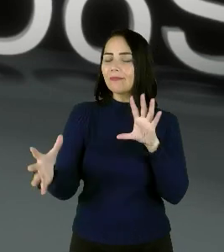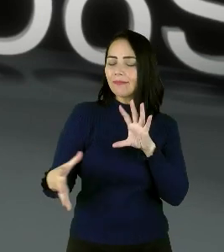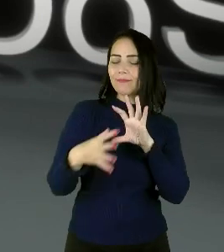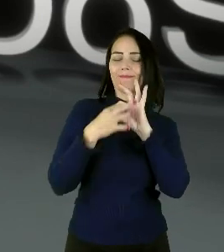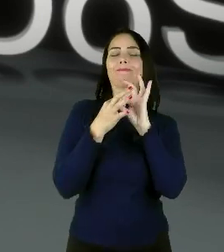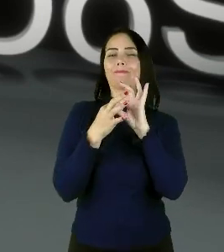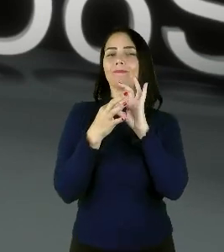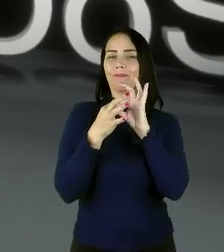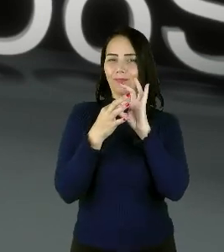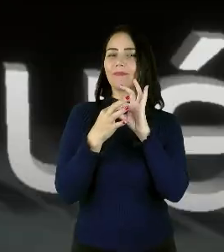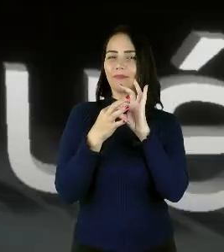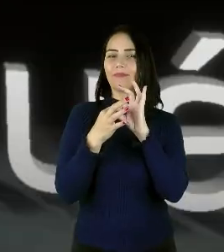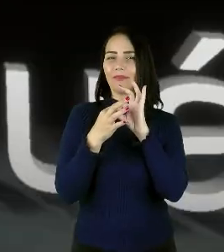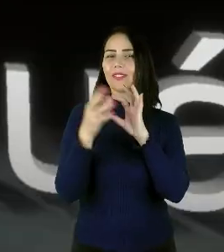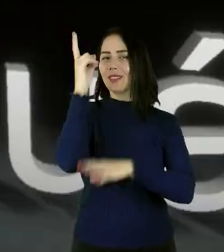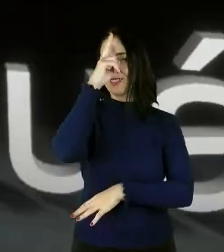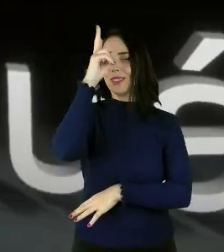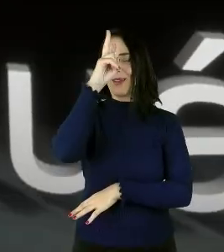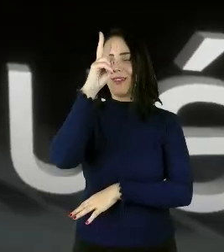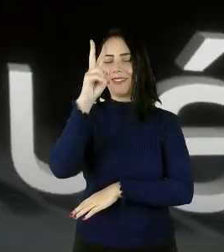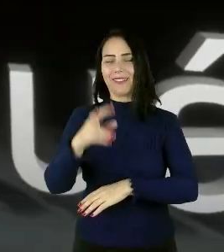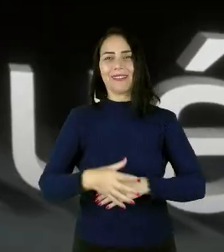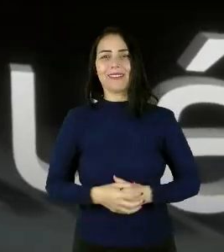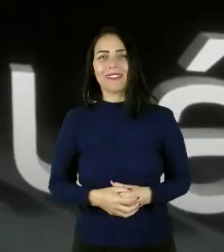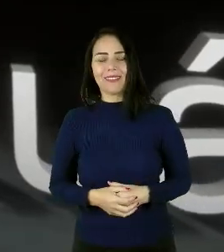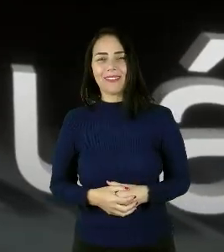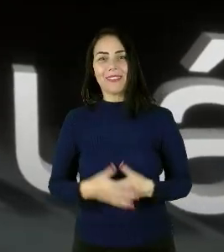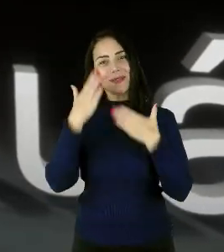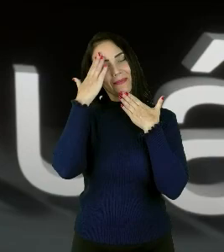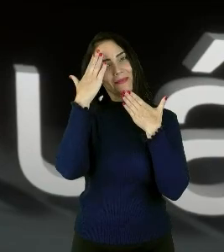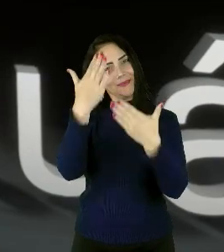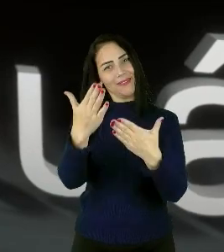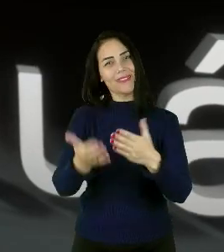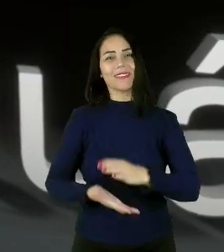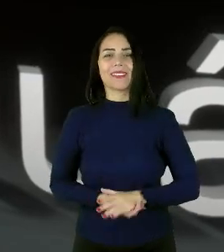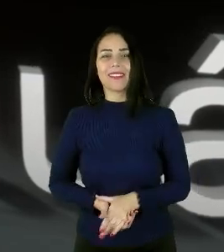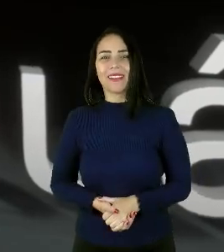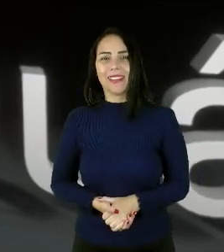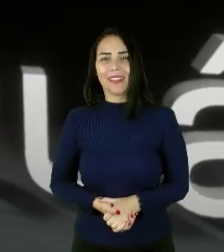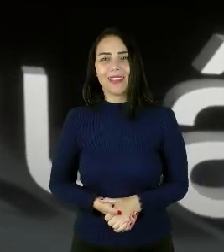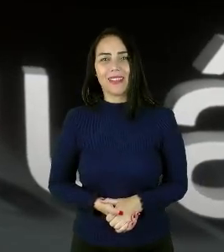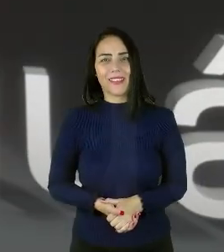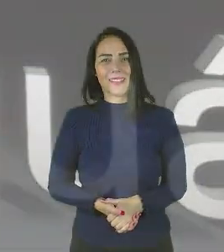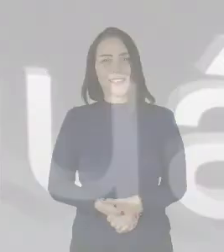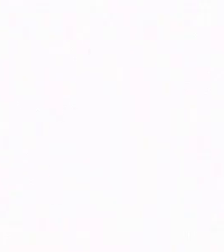fazemos parte desta linda história é muito obrigado